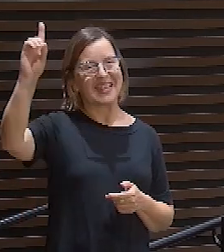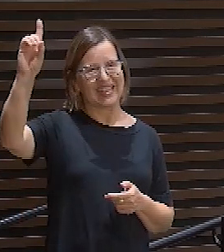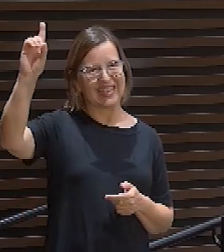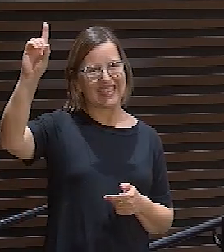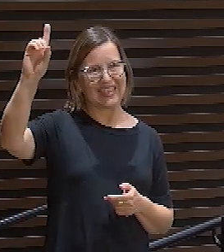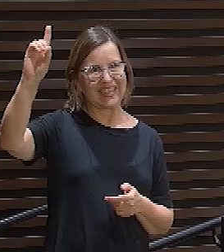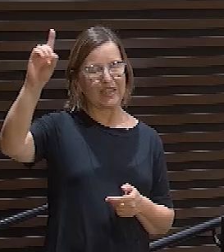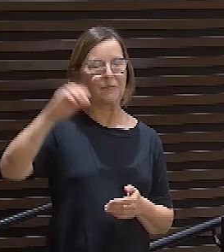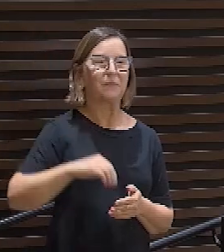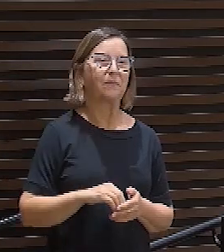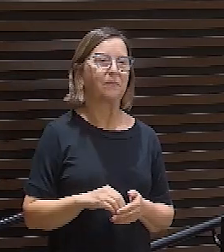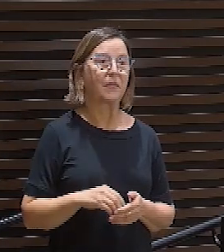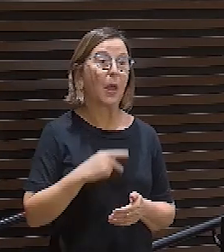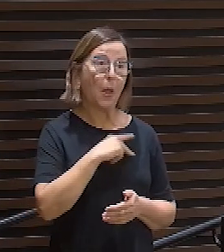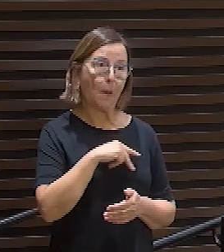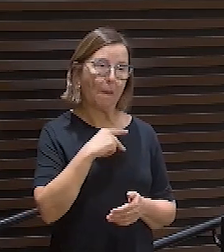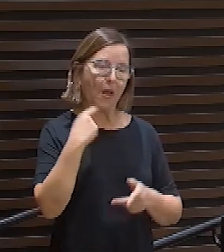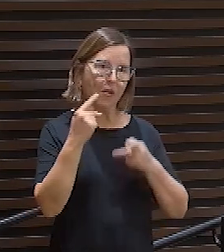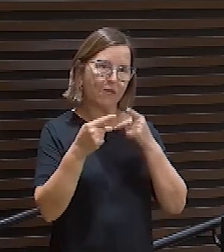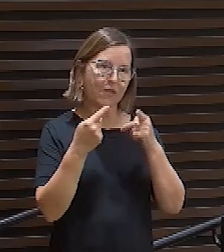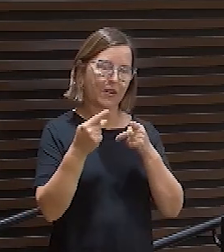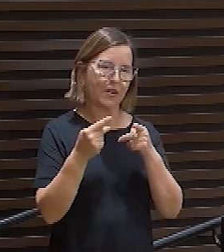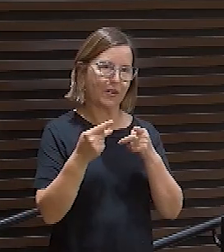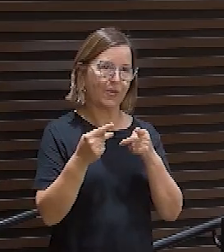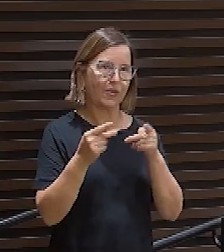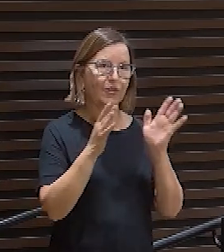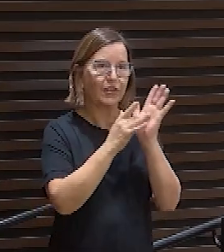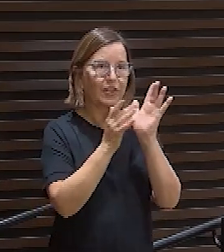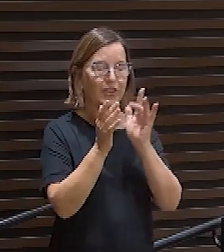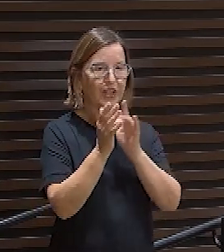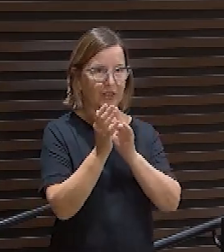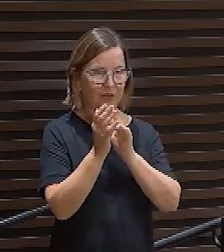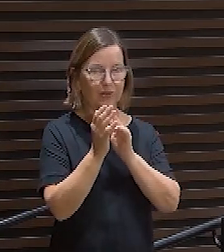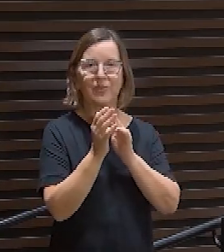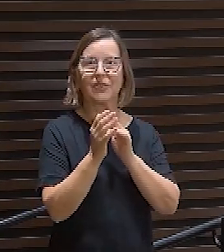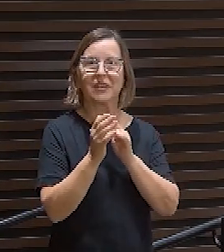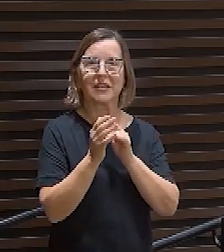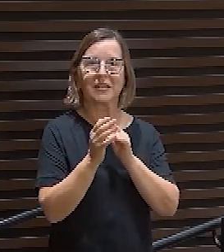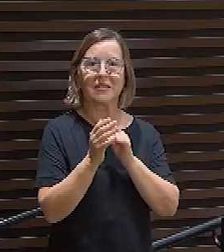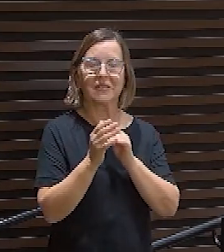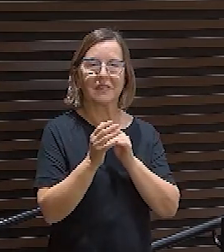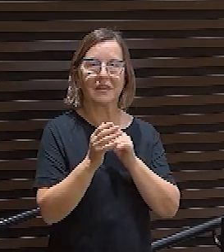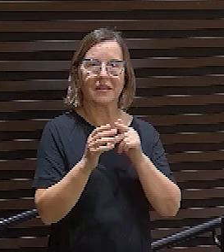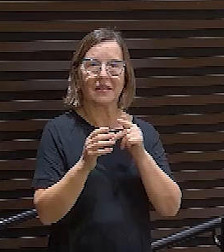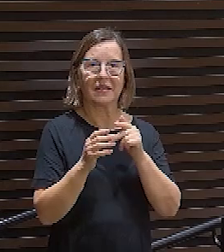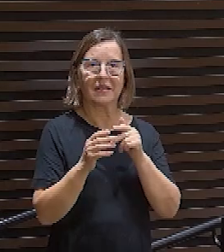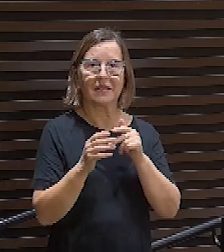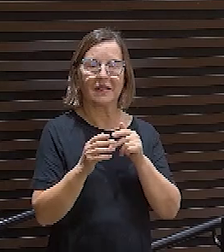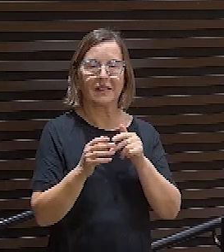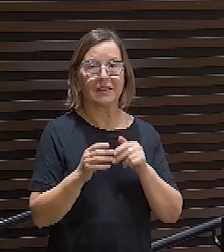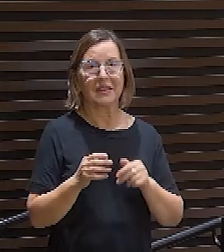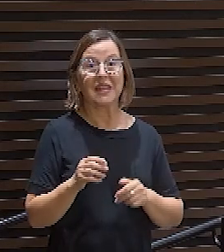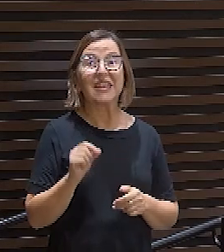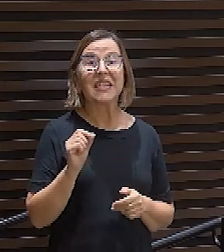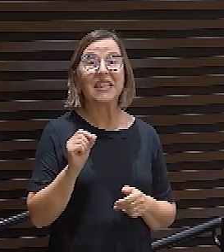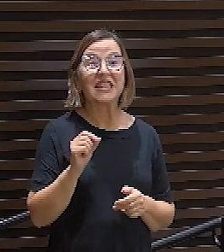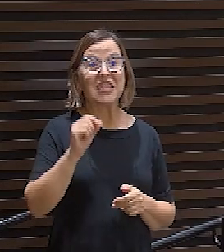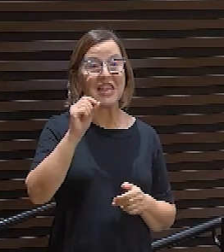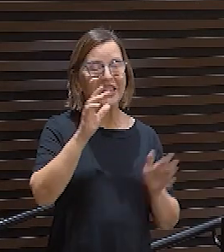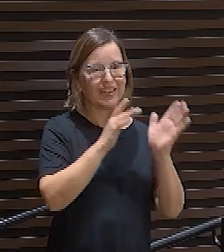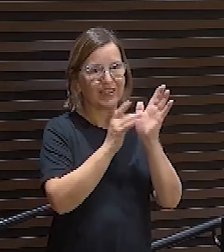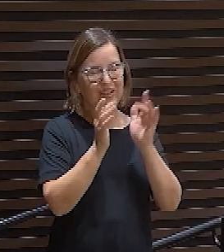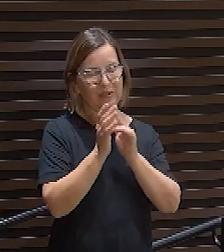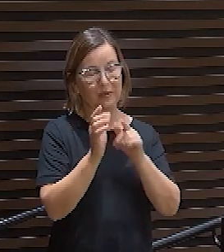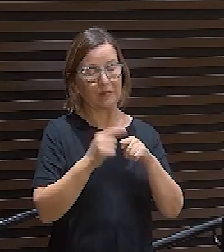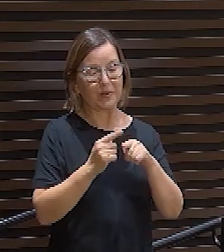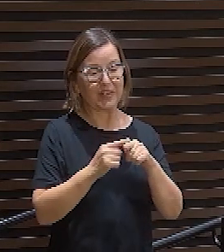Mas Paulo também nos diz quem ele é com relação à criação. Veja os versículos 16 e 17. Vai dizer que nele, em Cristo, foram